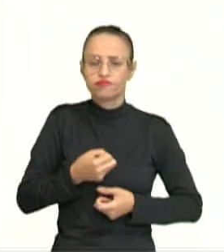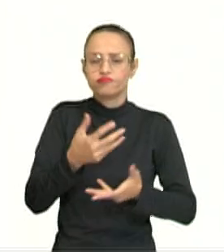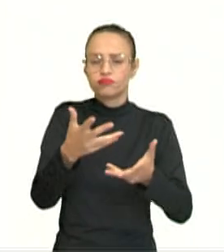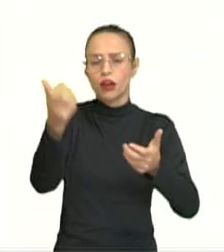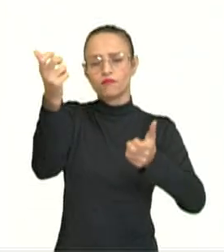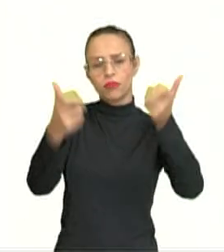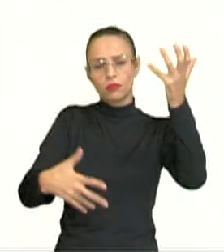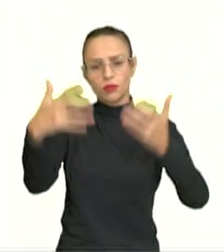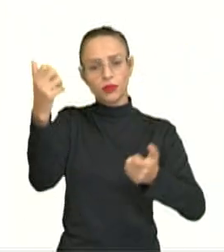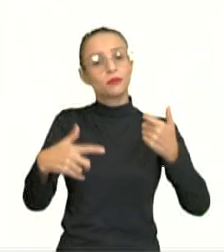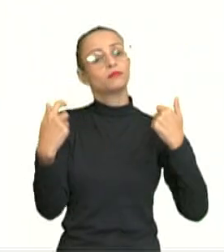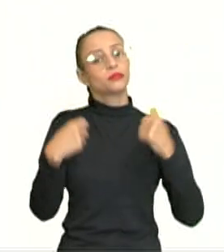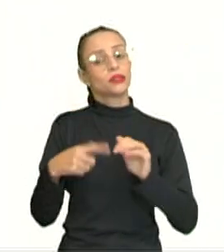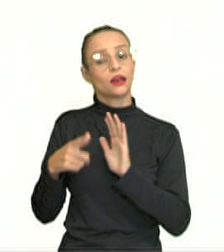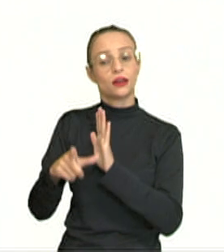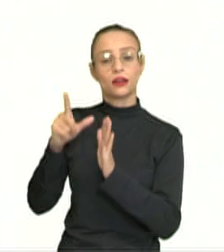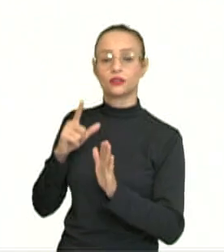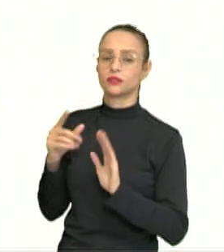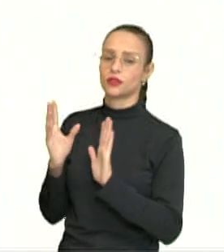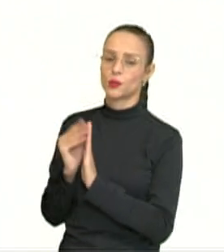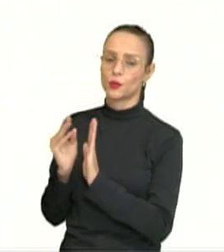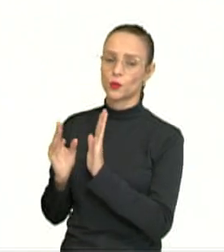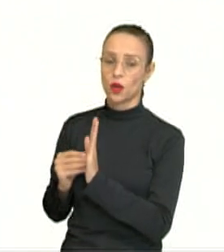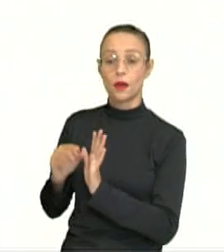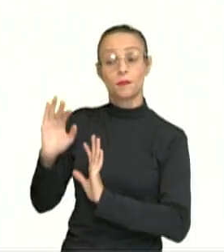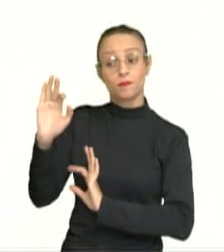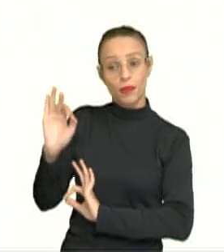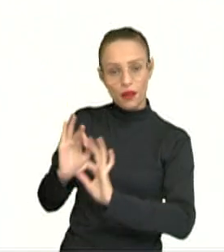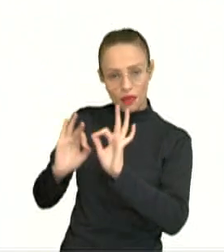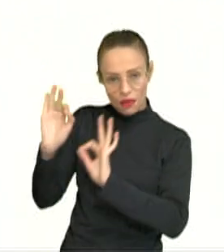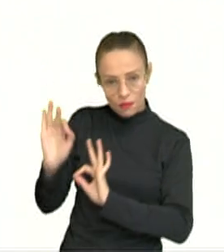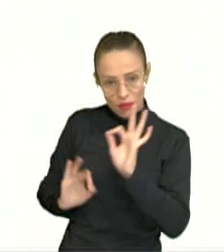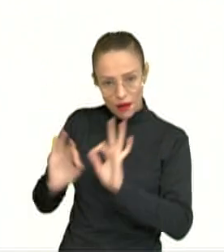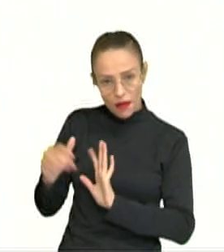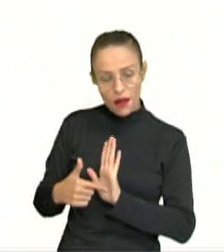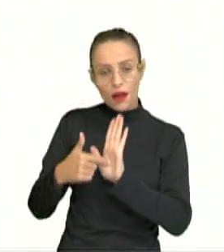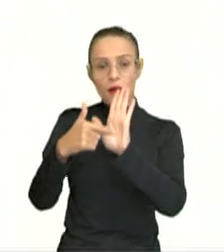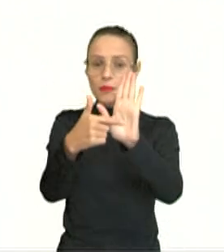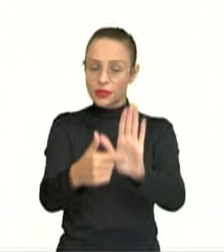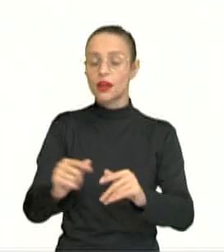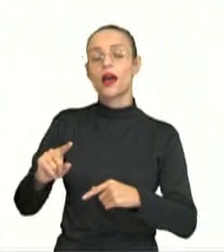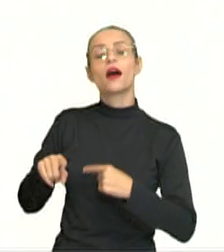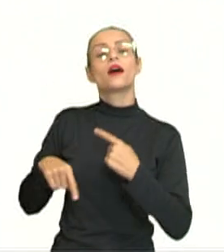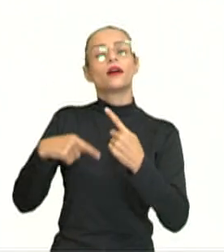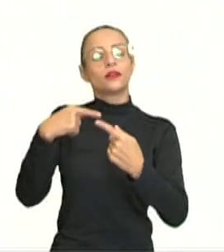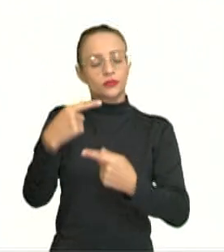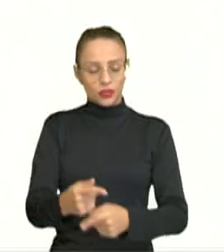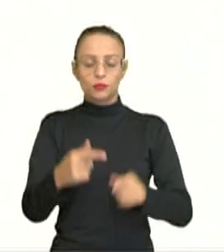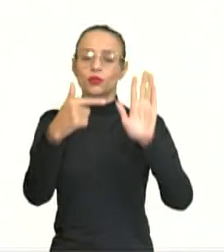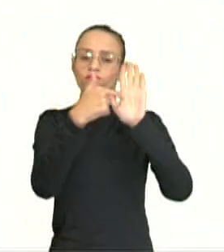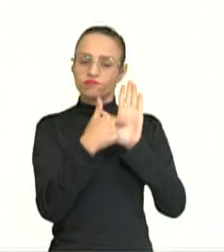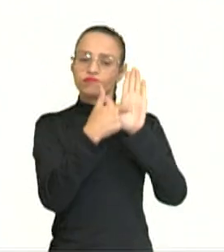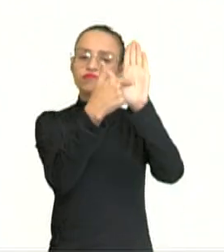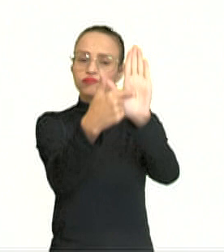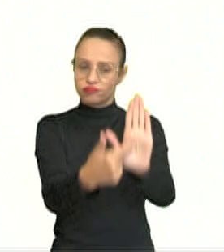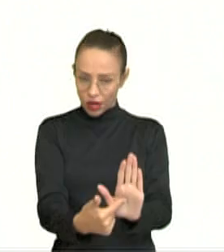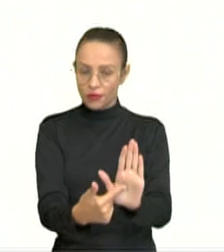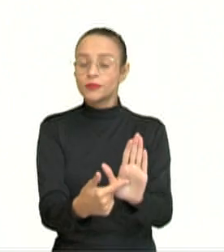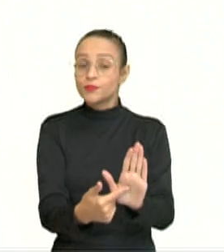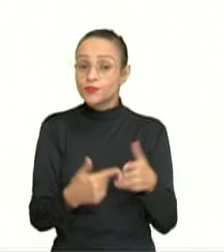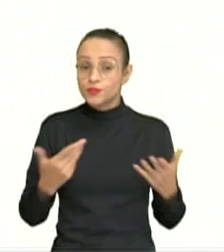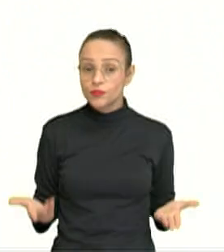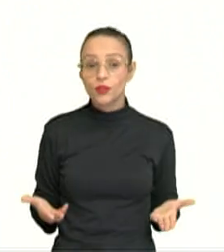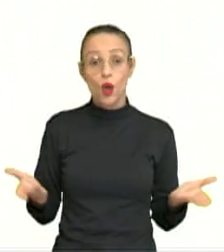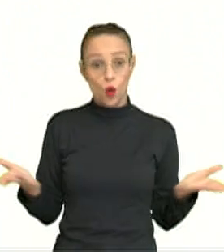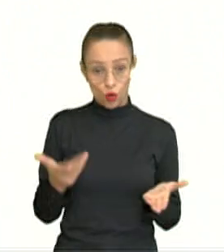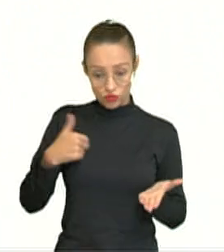um conhecimento prévio, devemos preparar a nossa apresentação e só então fazer a nossa apresentação. Para estar